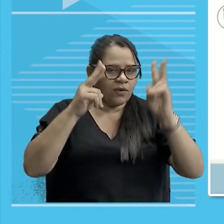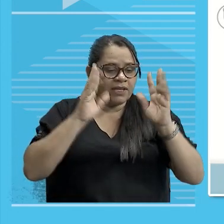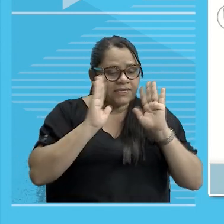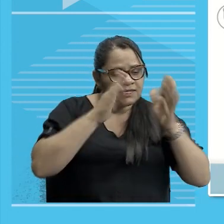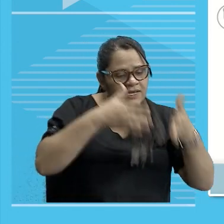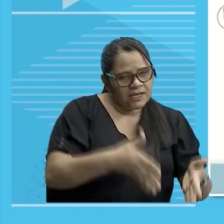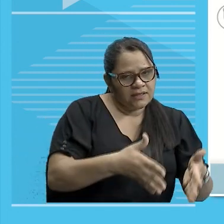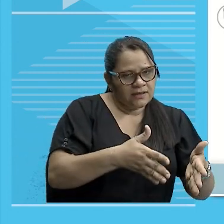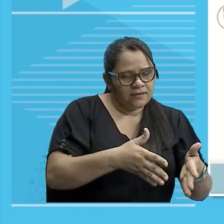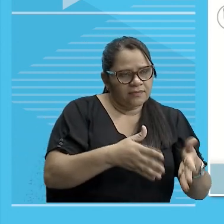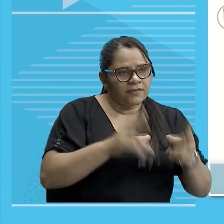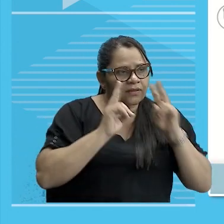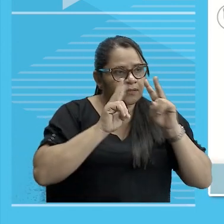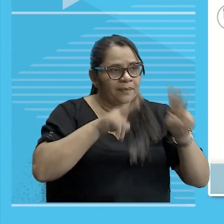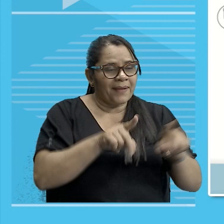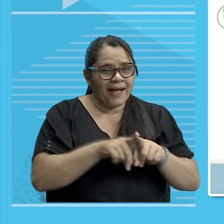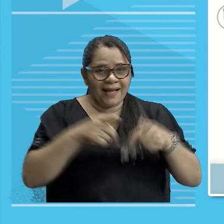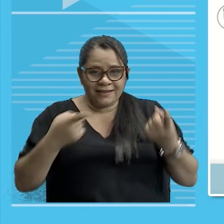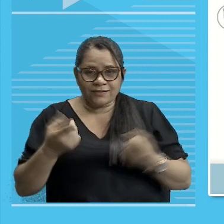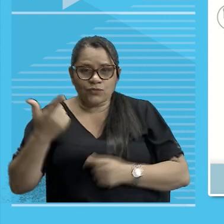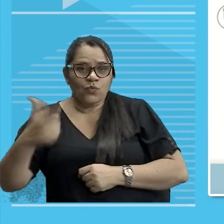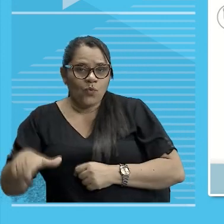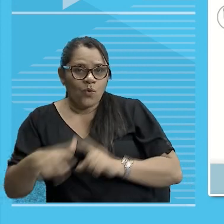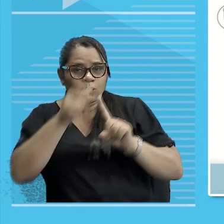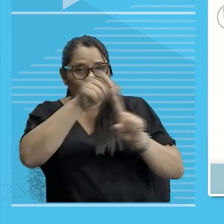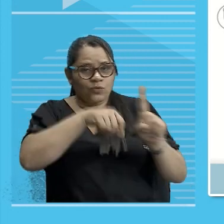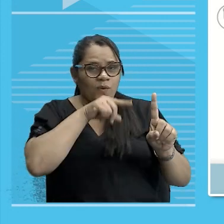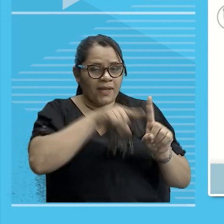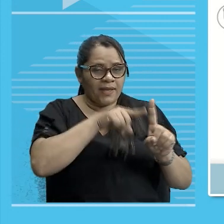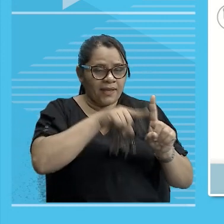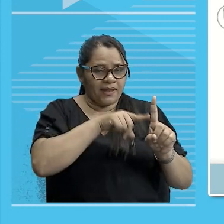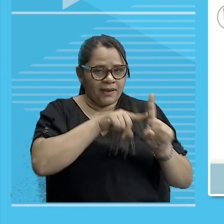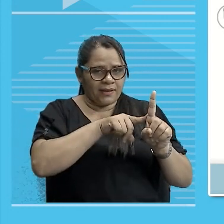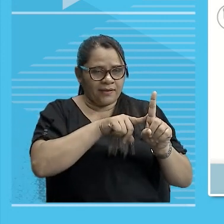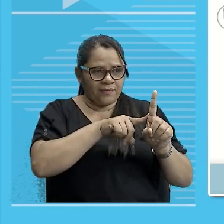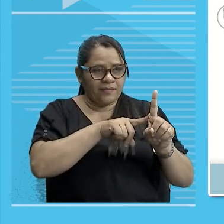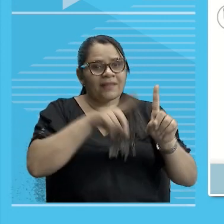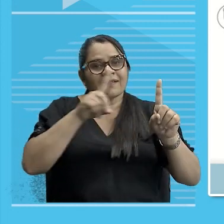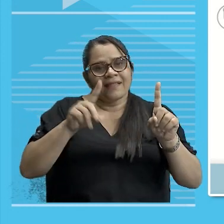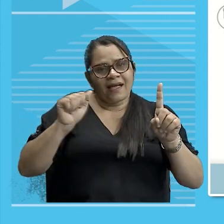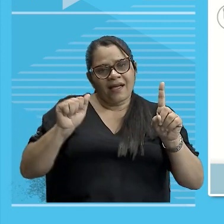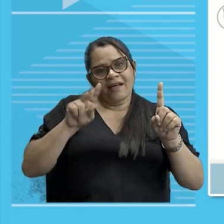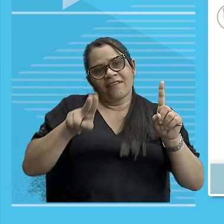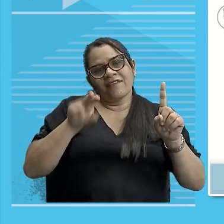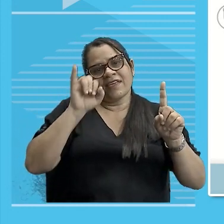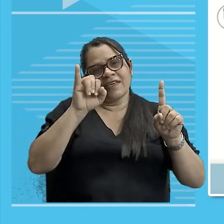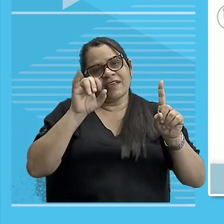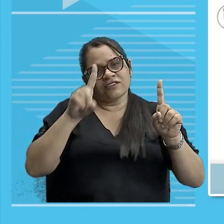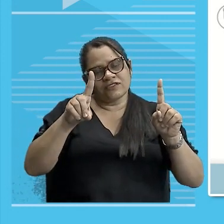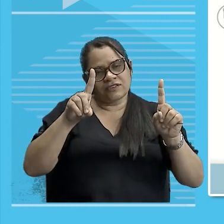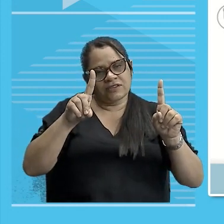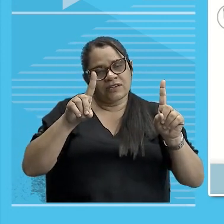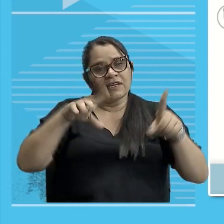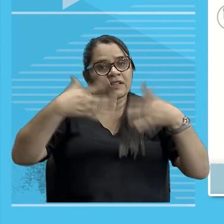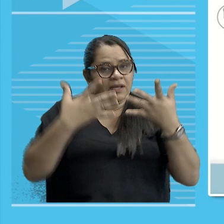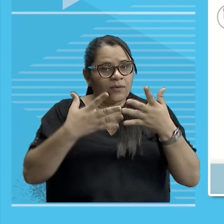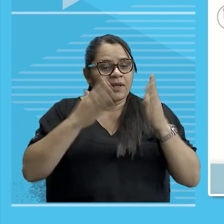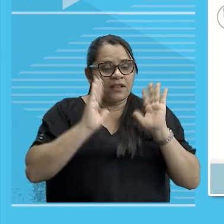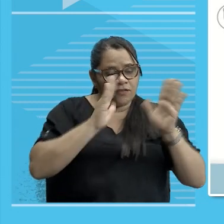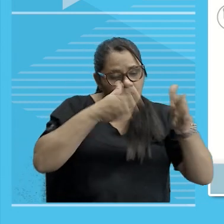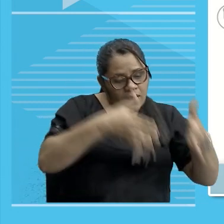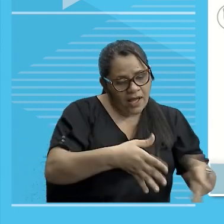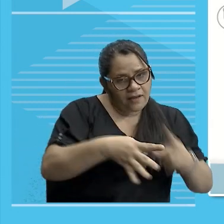Galvin ele focava em quatro quatro eras